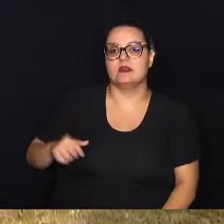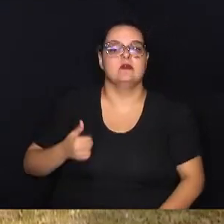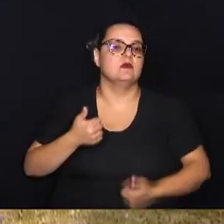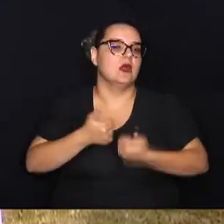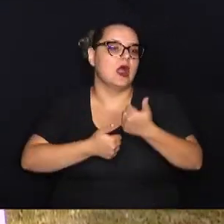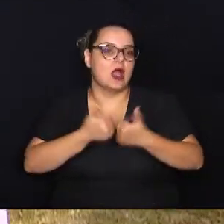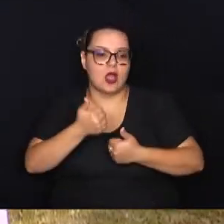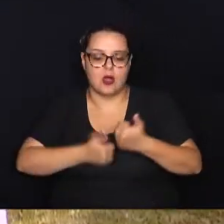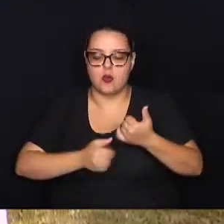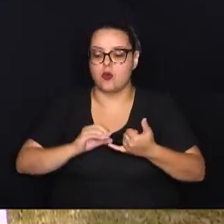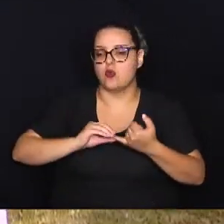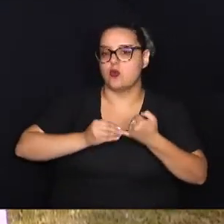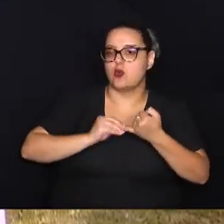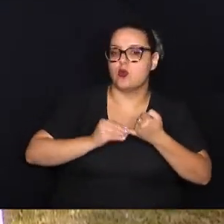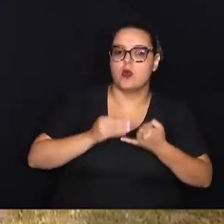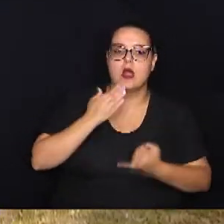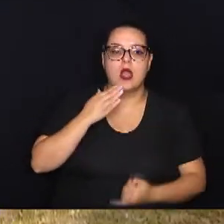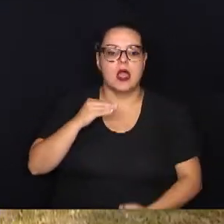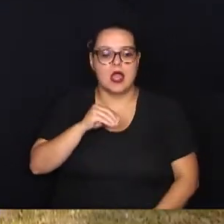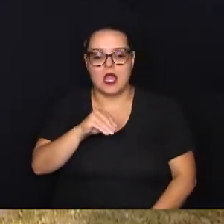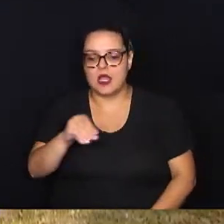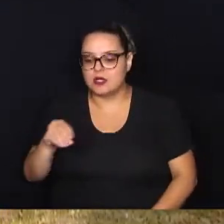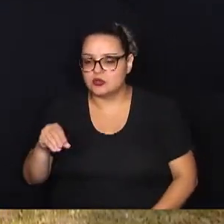feijão, açúcar,